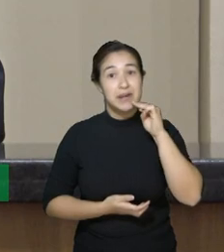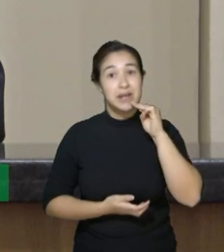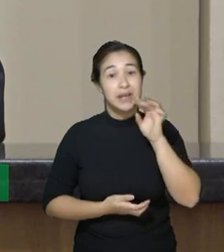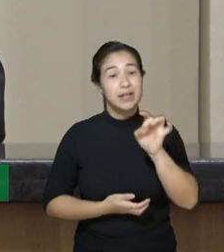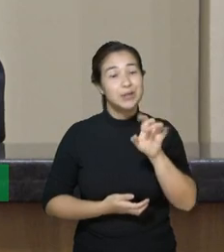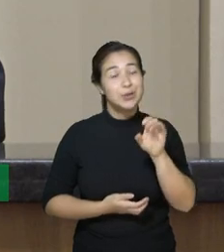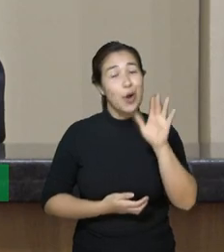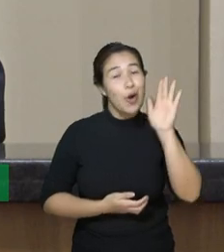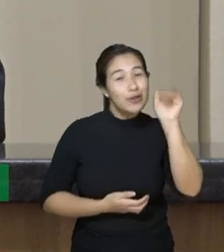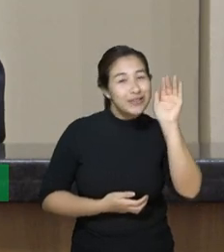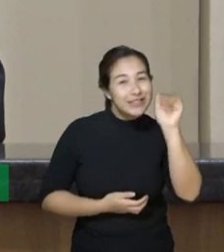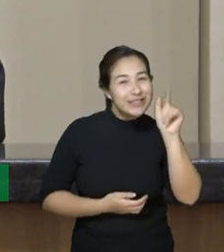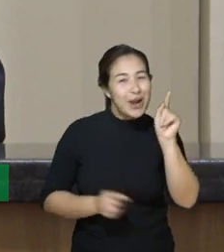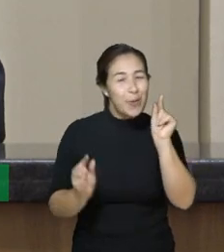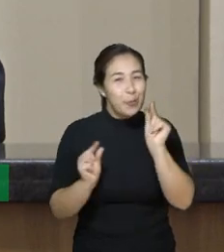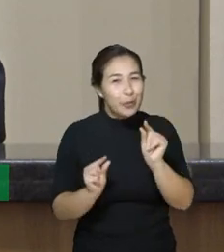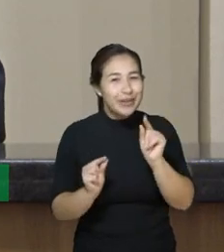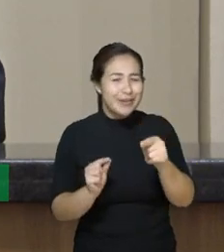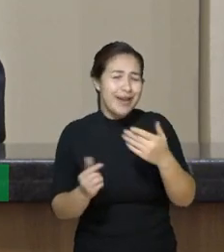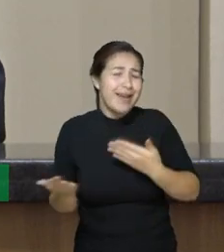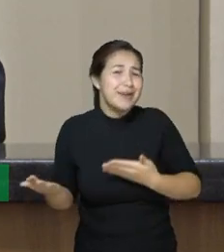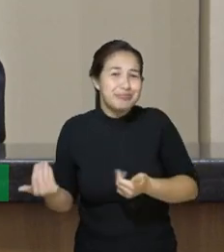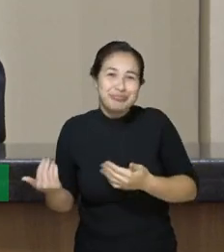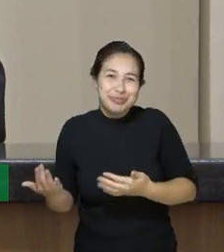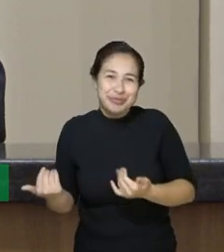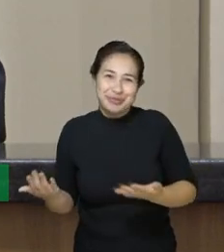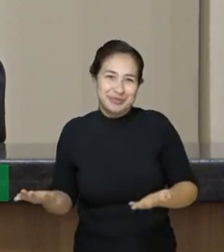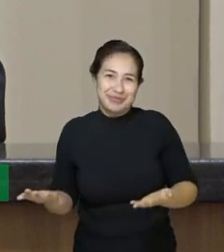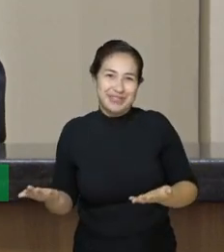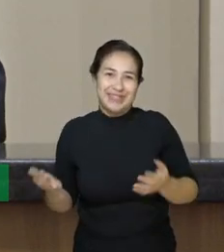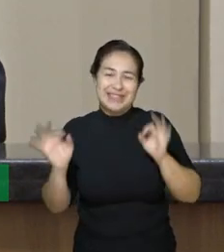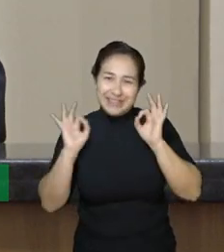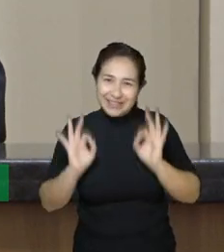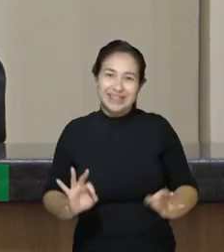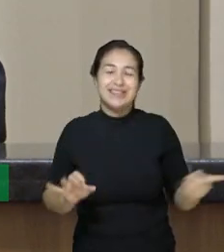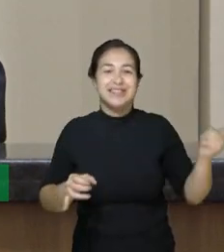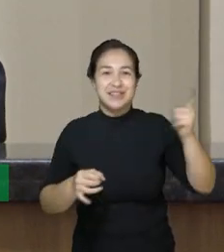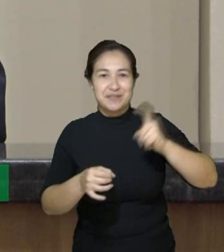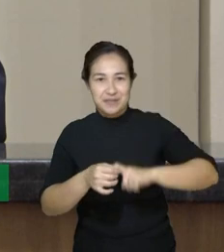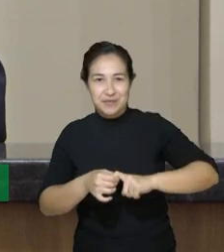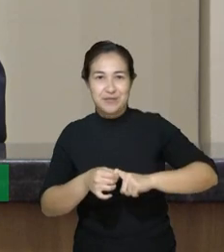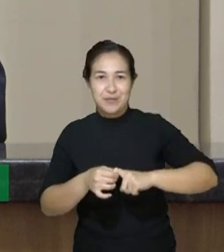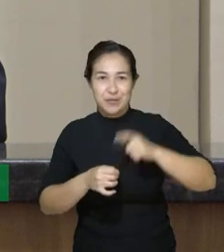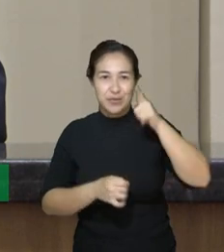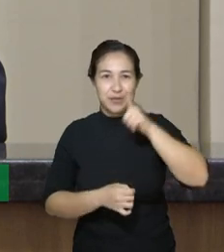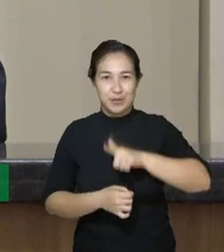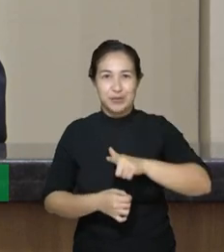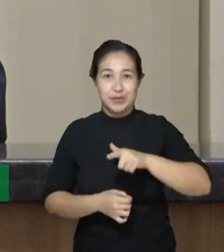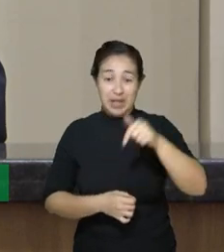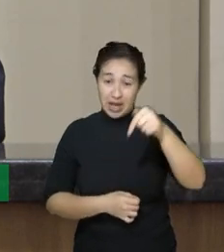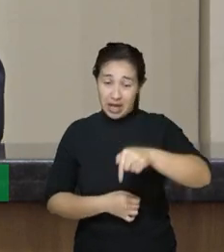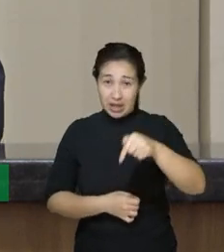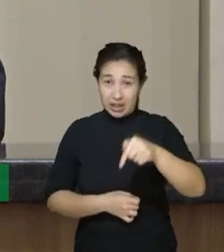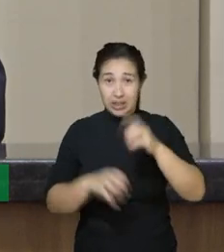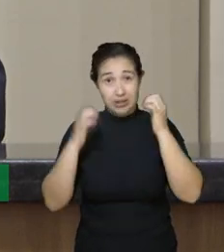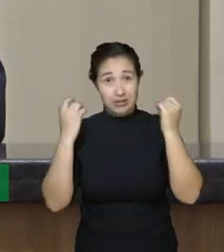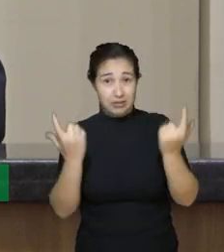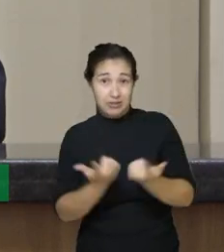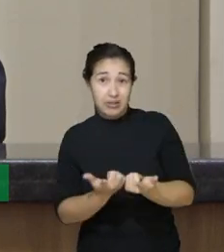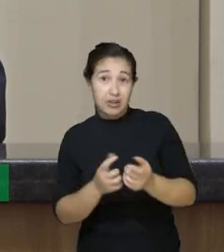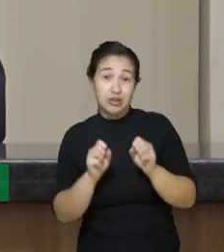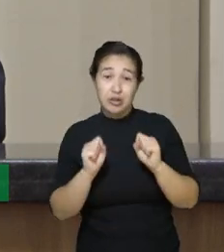até breve. Ela ainda é muito jovem e tenho certeza voltará, se não aqui, num cargo ainda